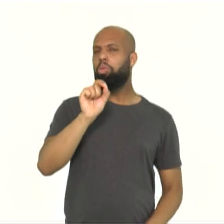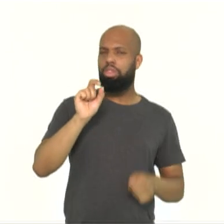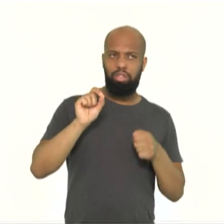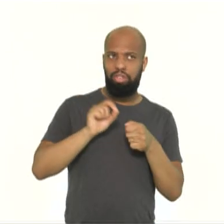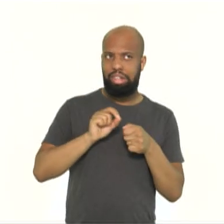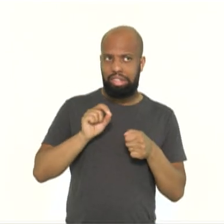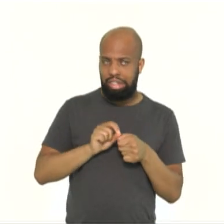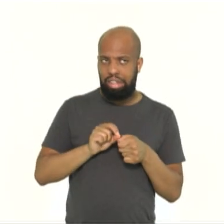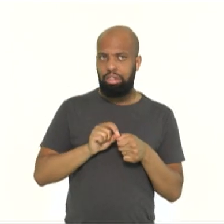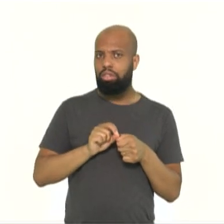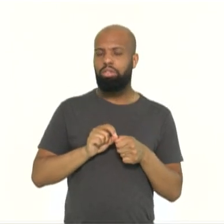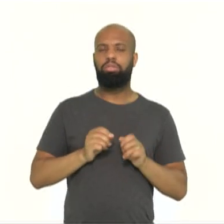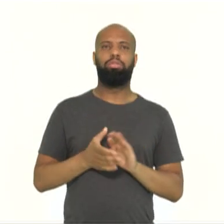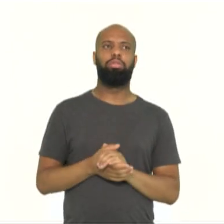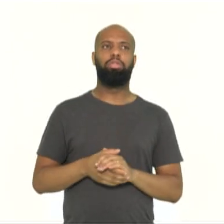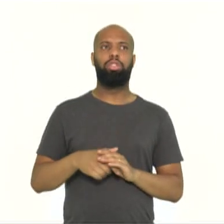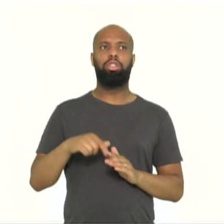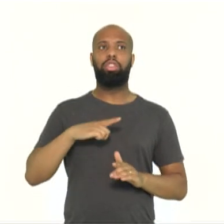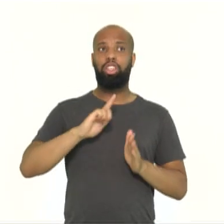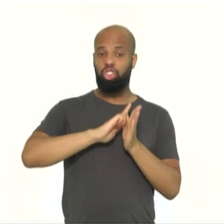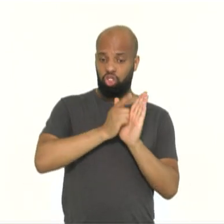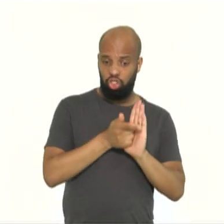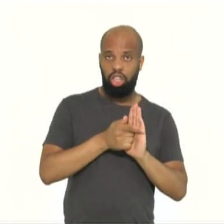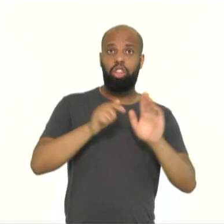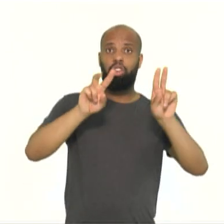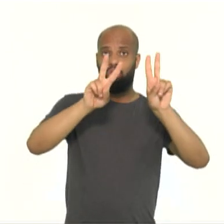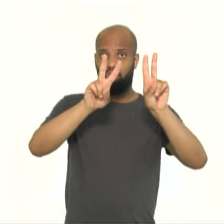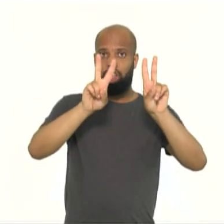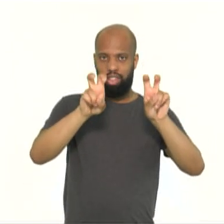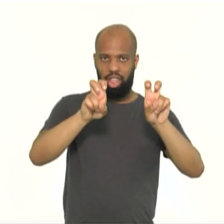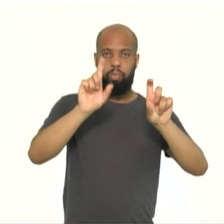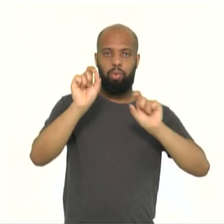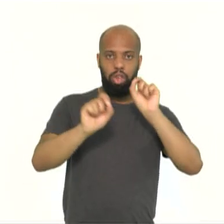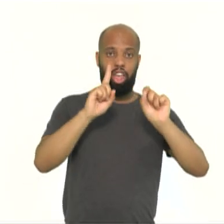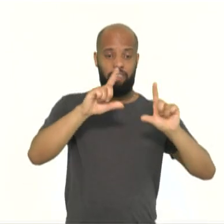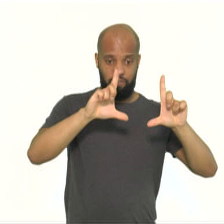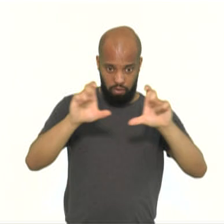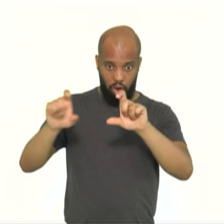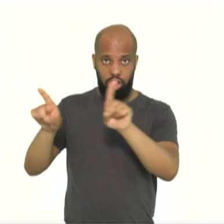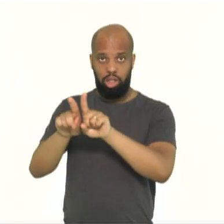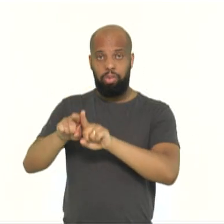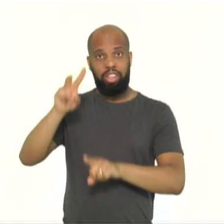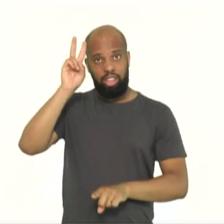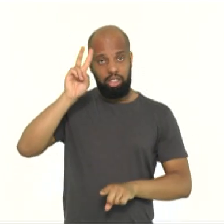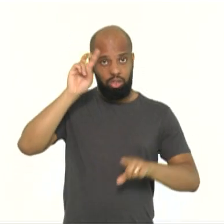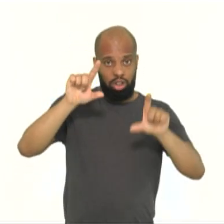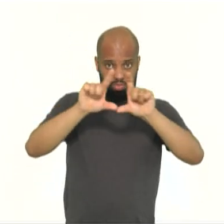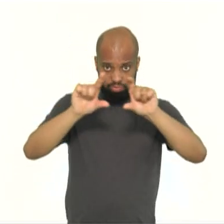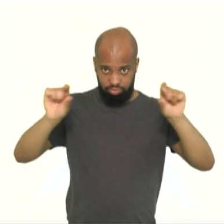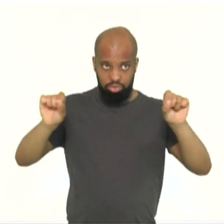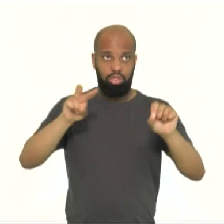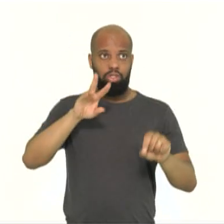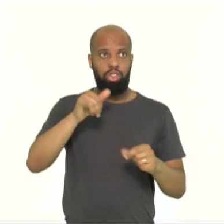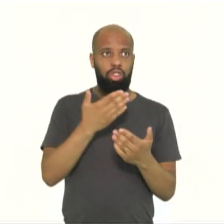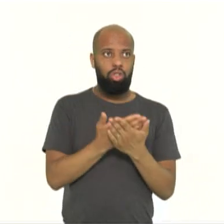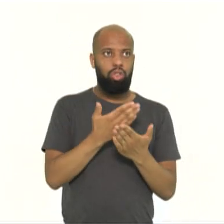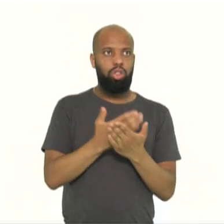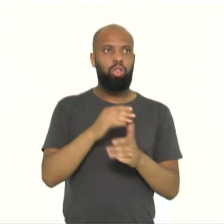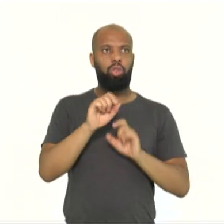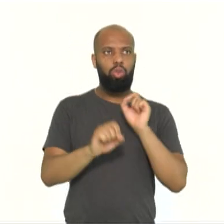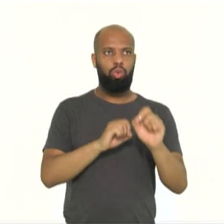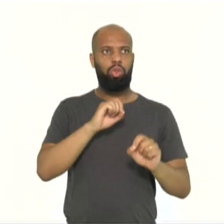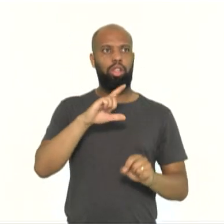gêneros textuais nesta aula são fotografia e história em quadrinhos. Nós vamos estudar